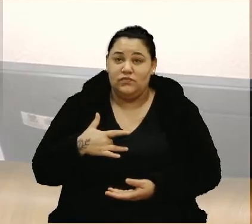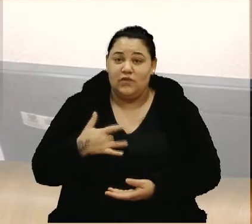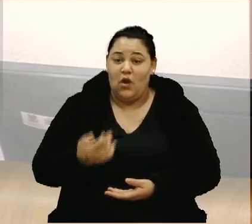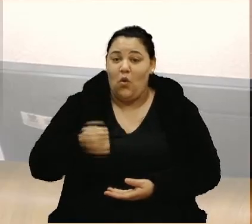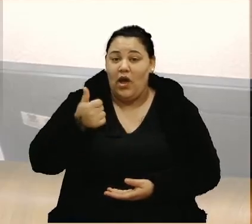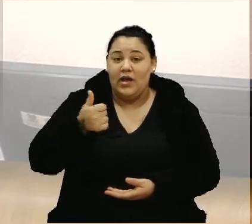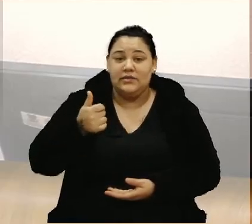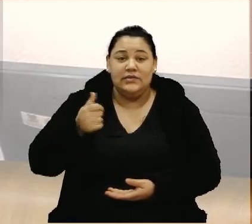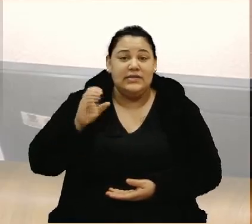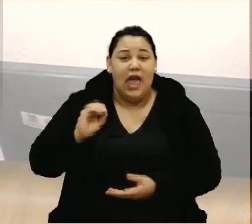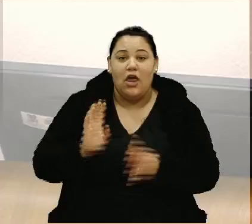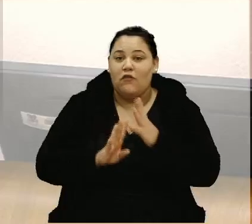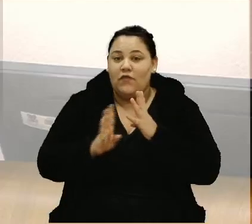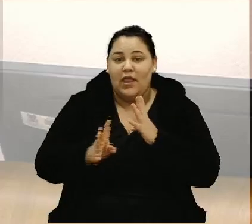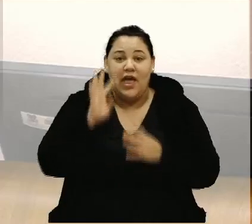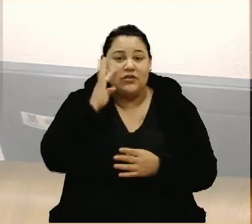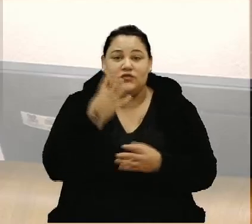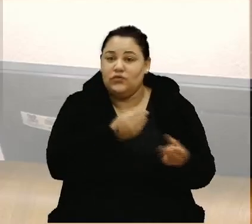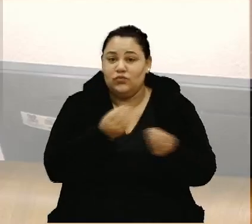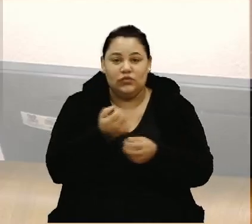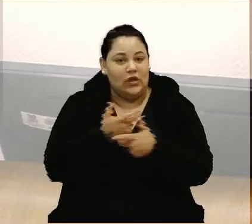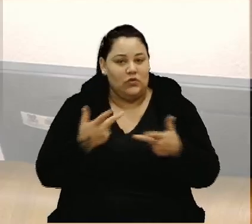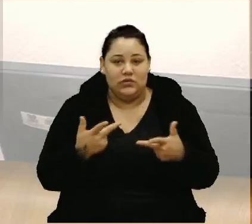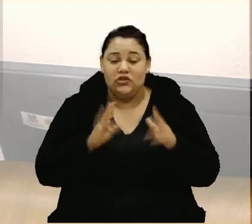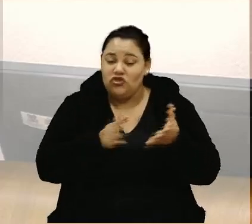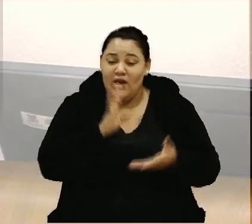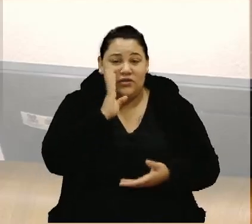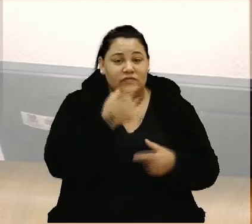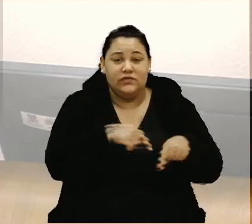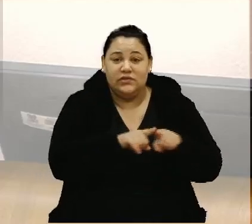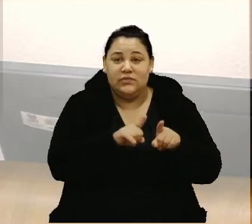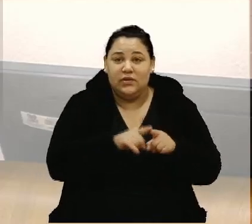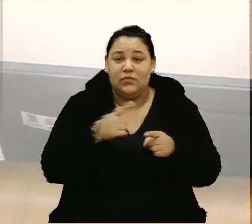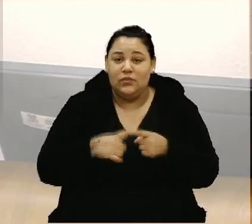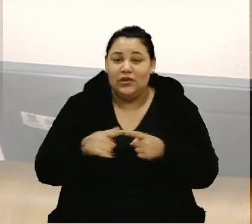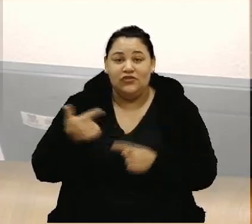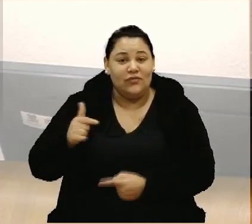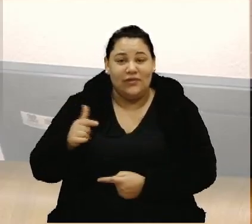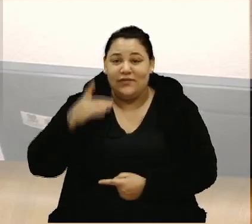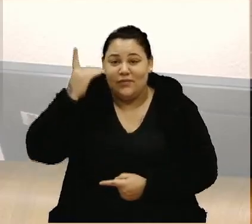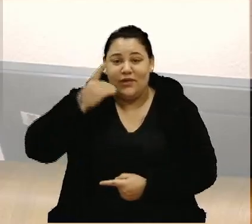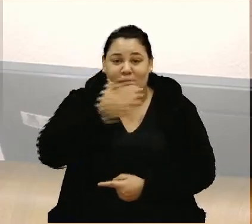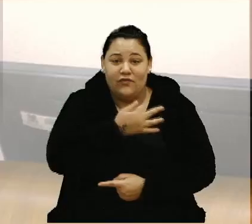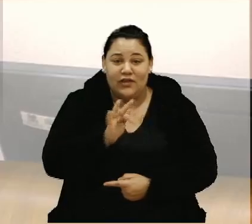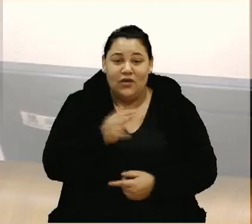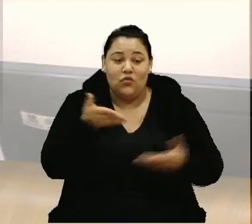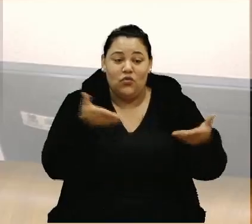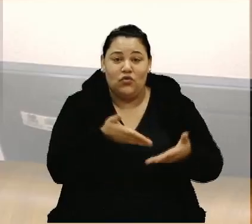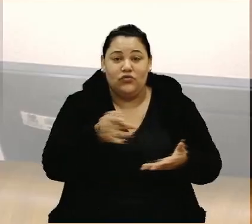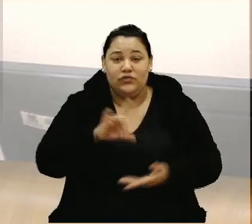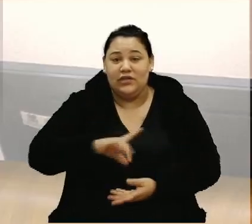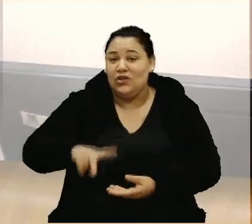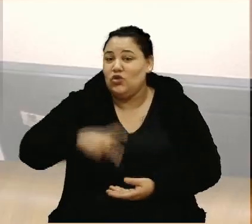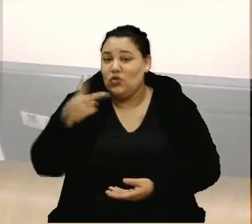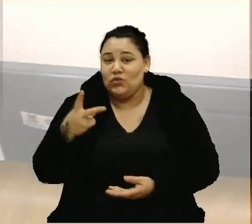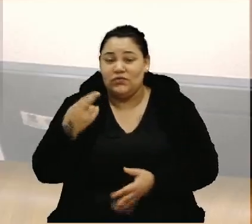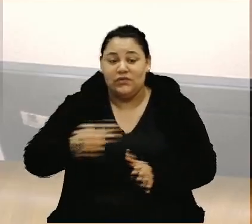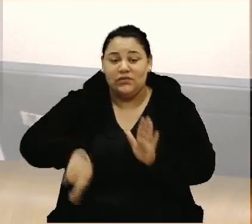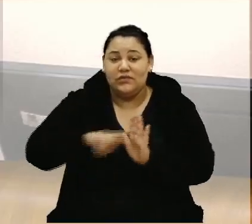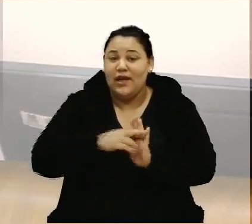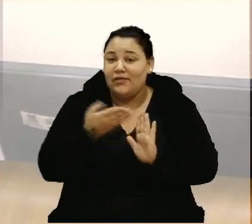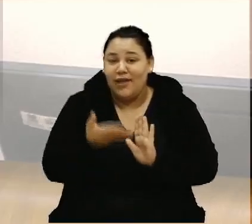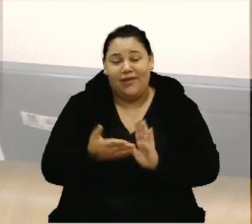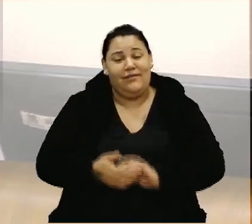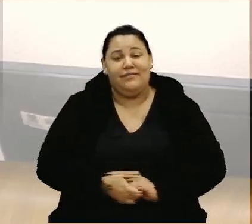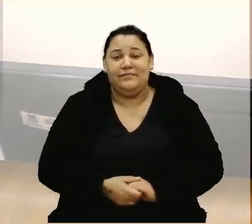zerado as filas, resolvido muita coisa, que foi resolvido porque nós ficamos sem deputados federais e hoje tem 2 e está aí o resultado. Mas tem que